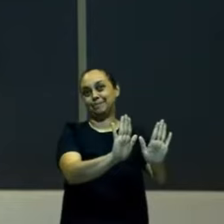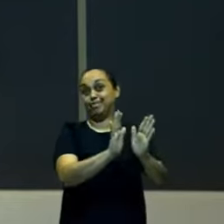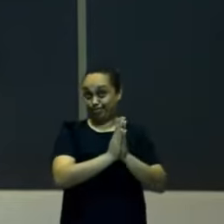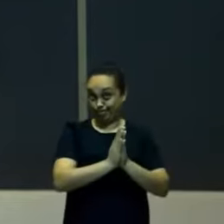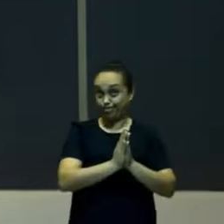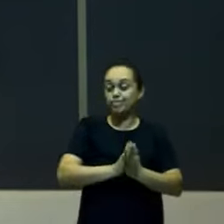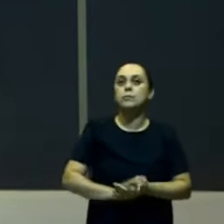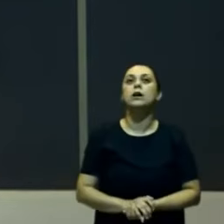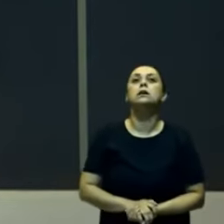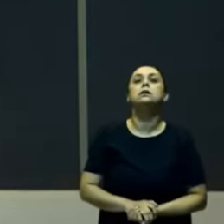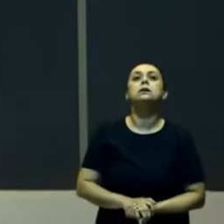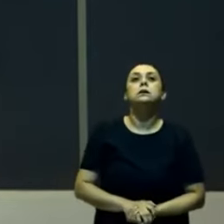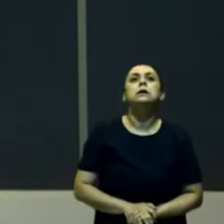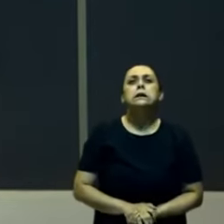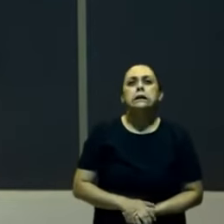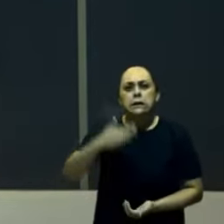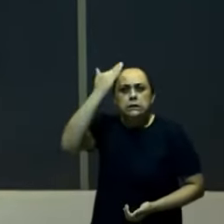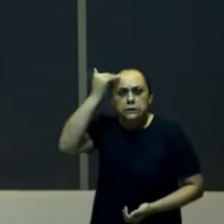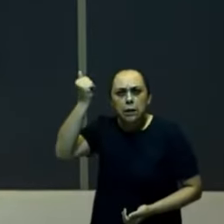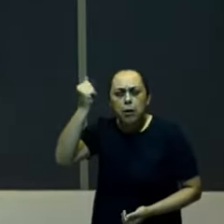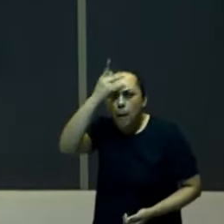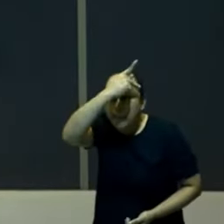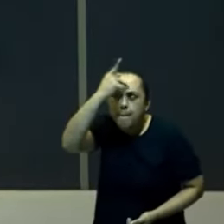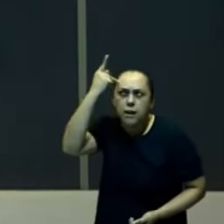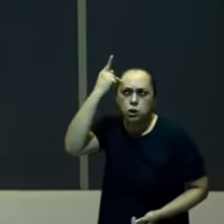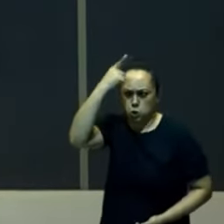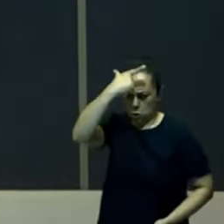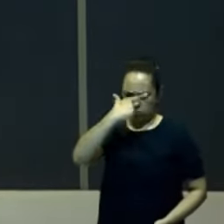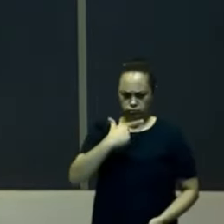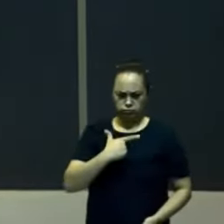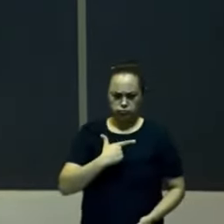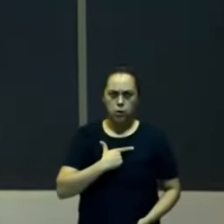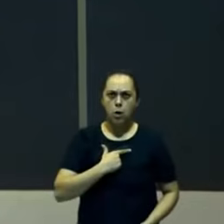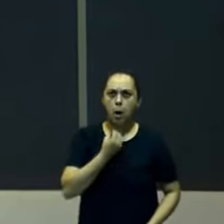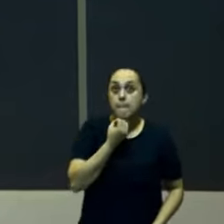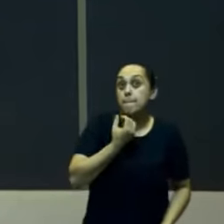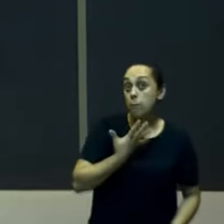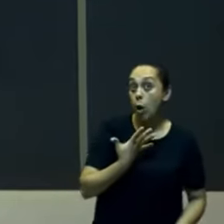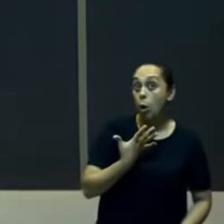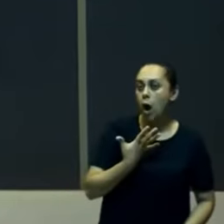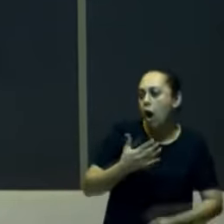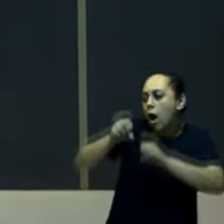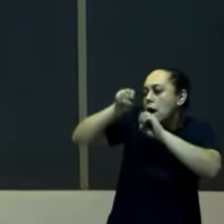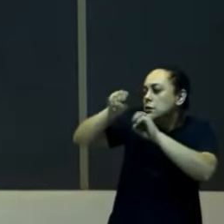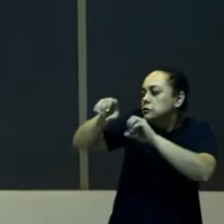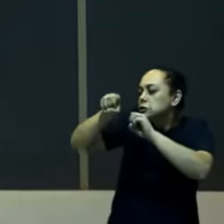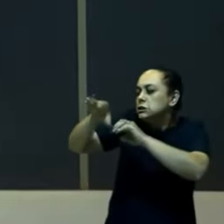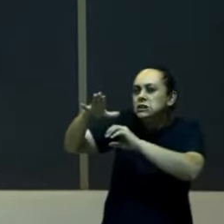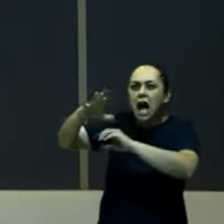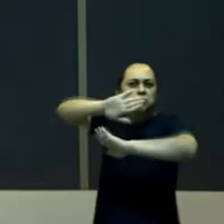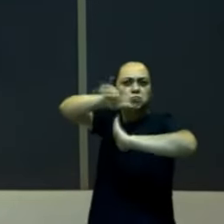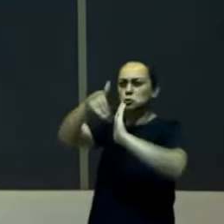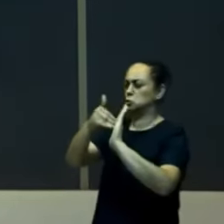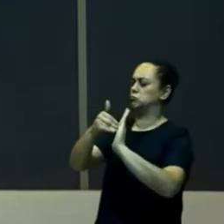intelectuais. Sabe o que é ser uma pessoa generosa? É passar o que ela sabe para outra pessoa. Você conhece